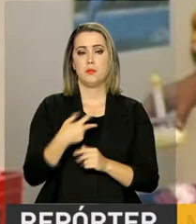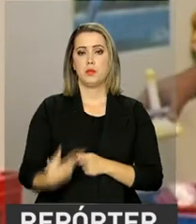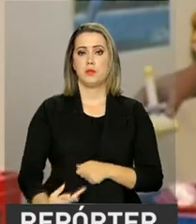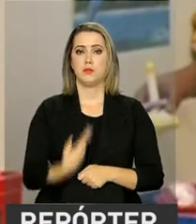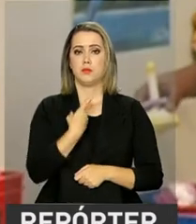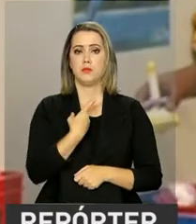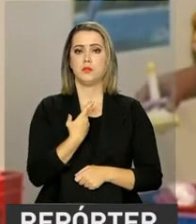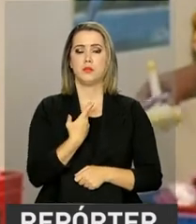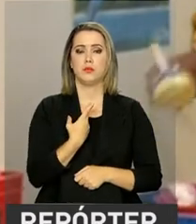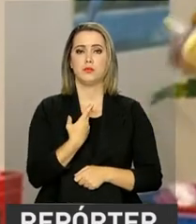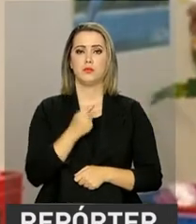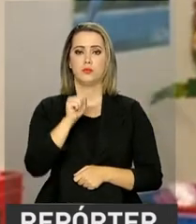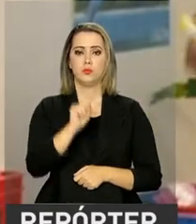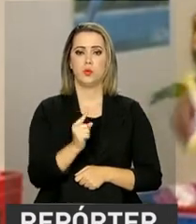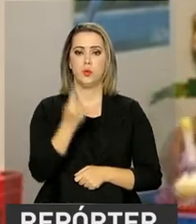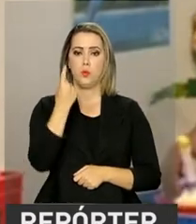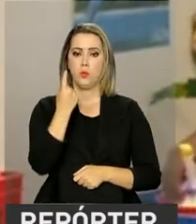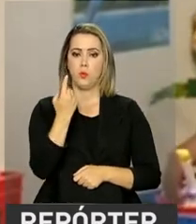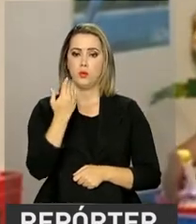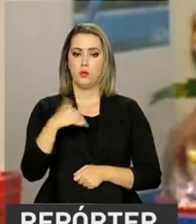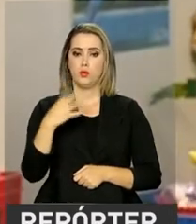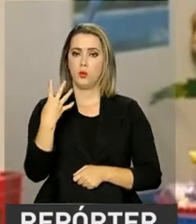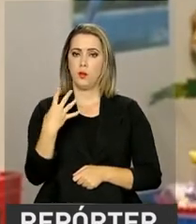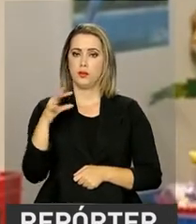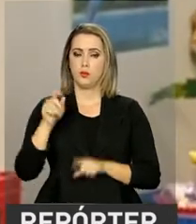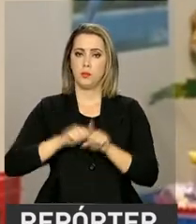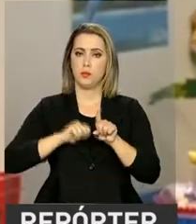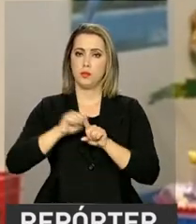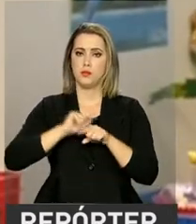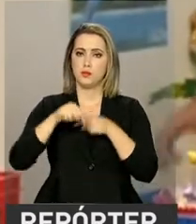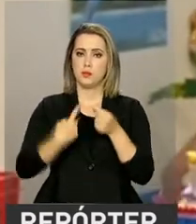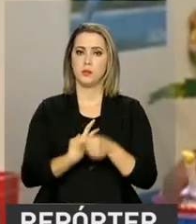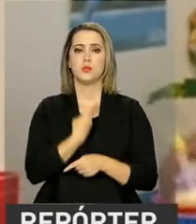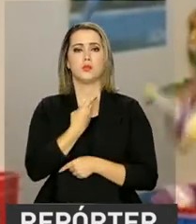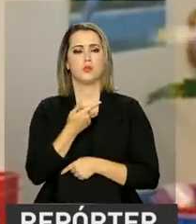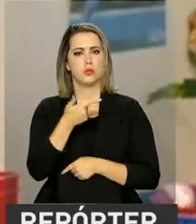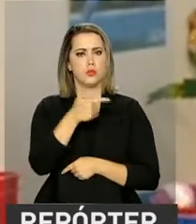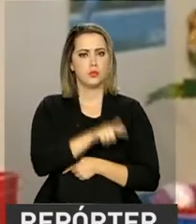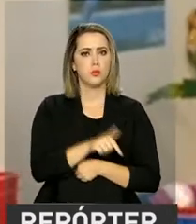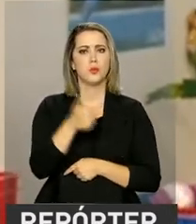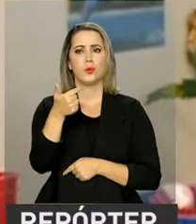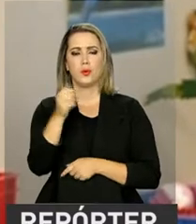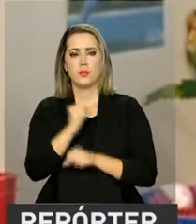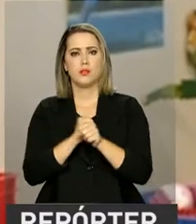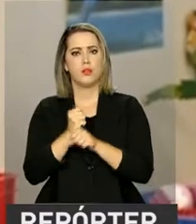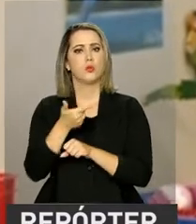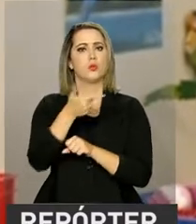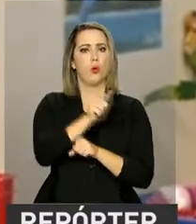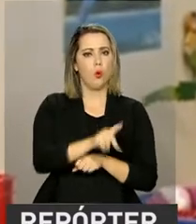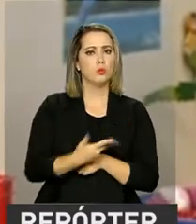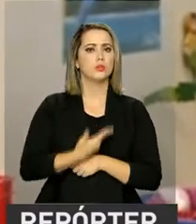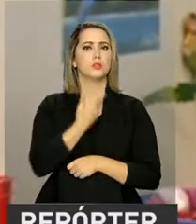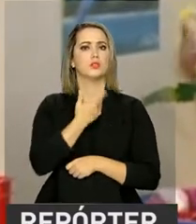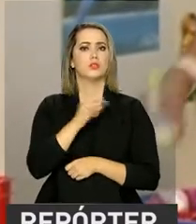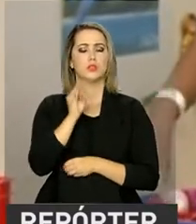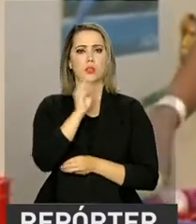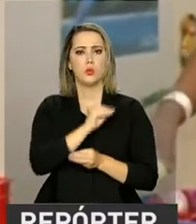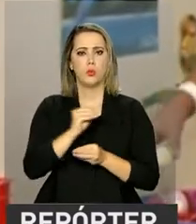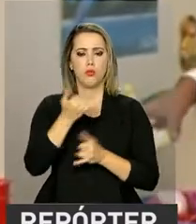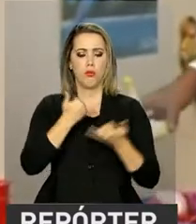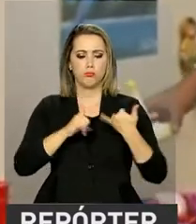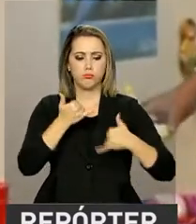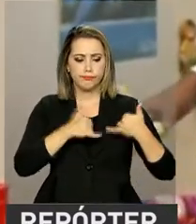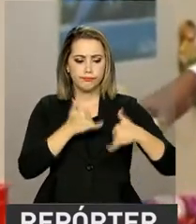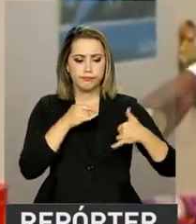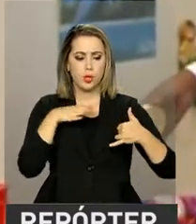cirurgia. Com 1 ano e 4 meses fez mais uma, com 2 anos e 7 meses outra. Exames de alta complexidade sempre